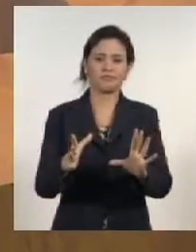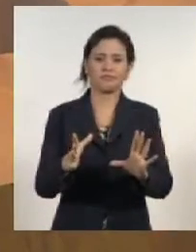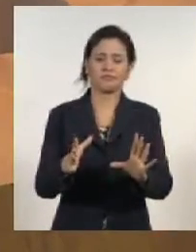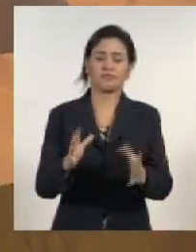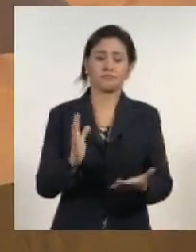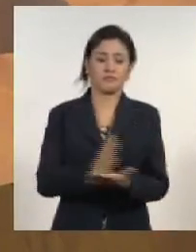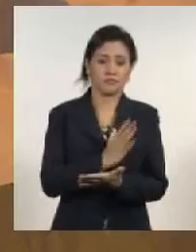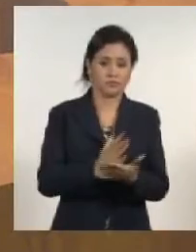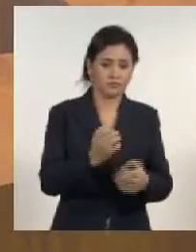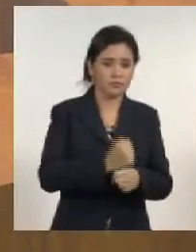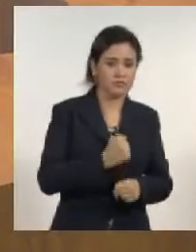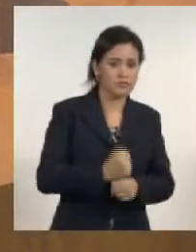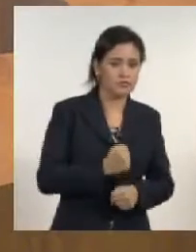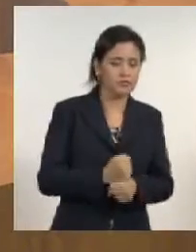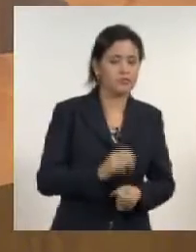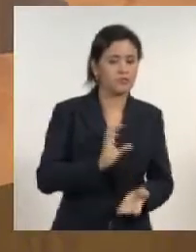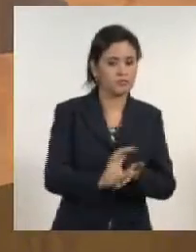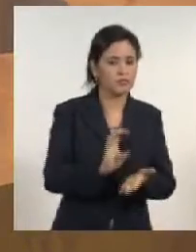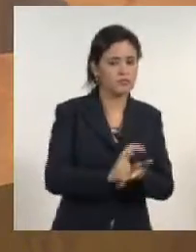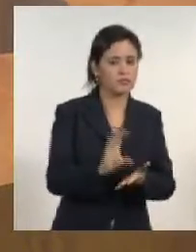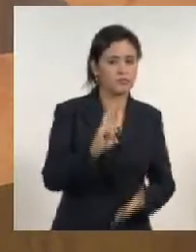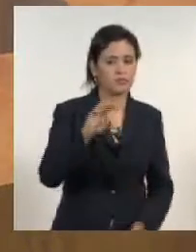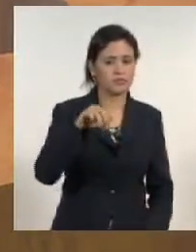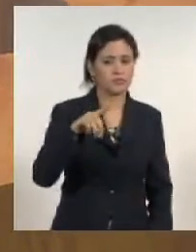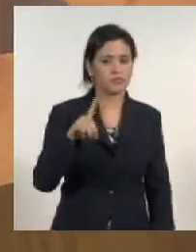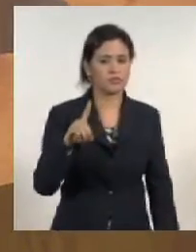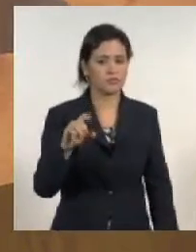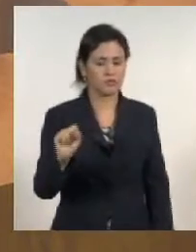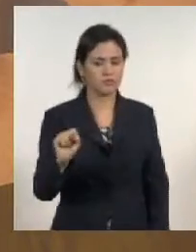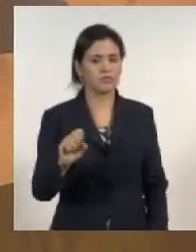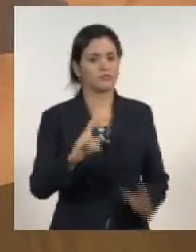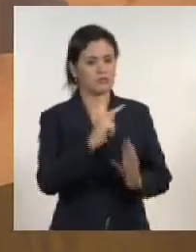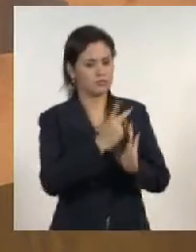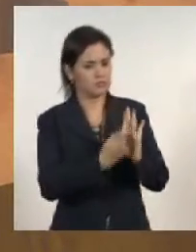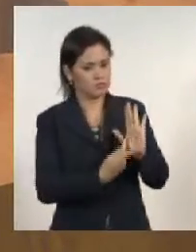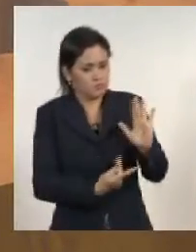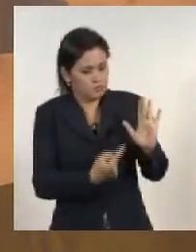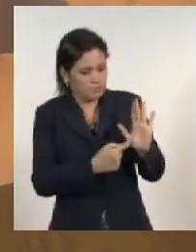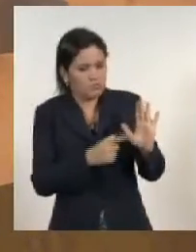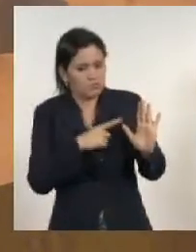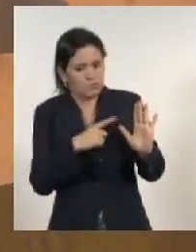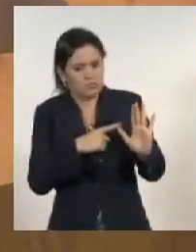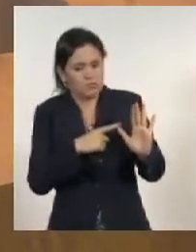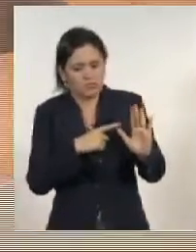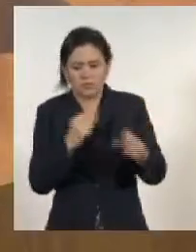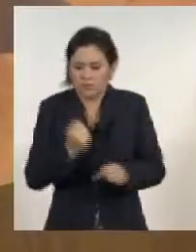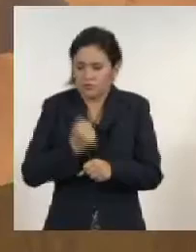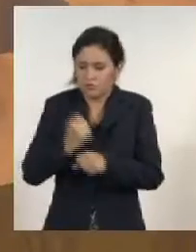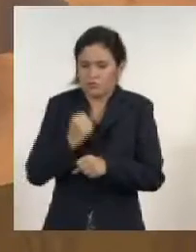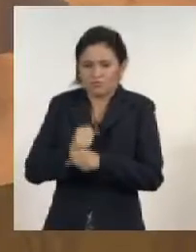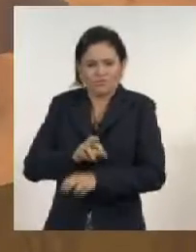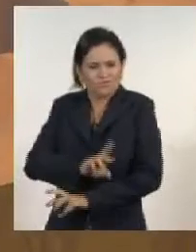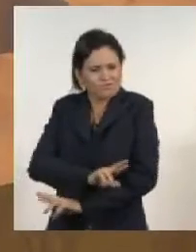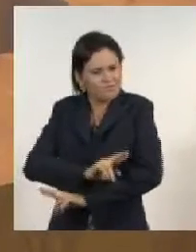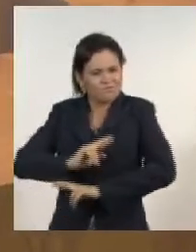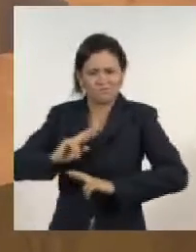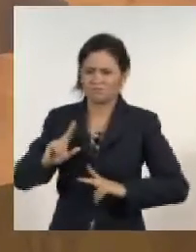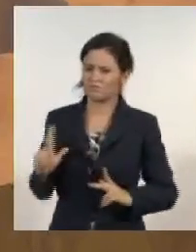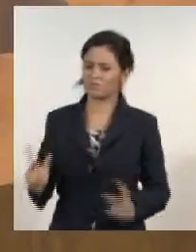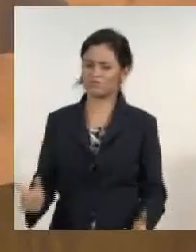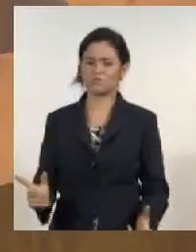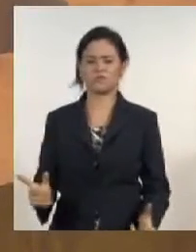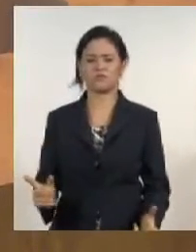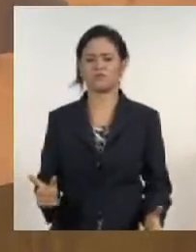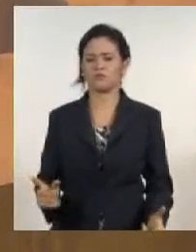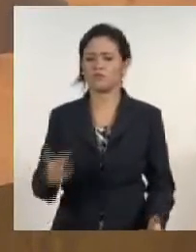recurso do BNDES que no projeto está de um jeito e a execução é de outro, completamente diferente, parece que se